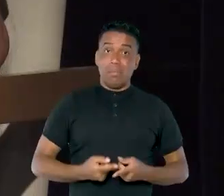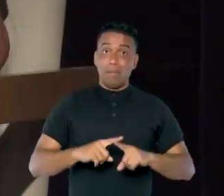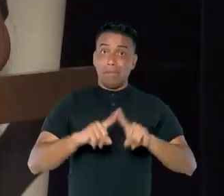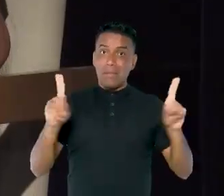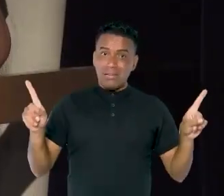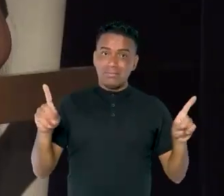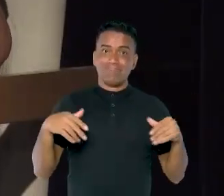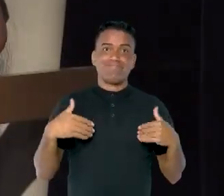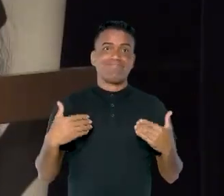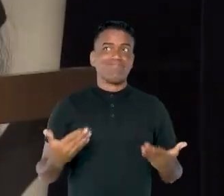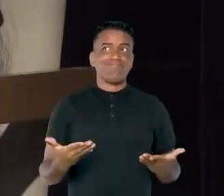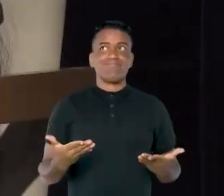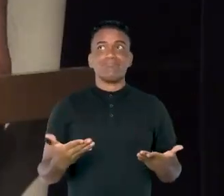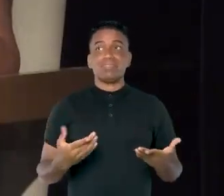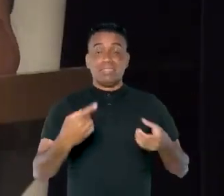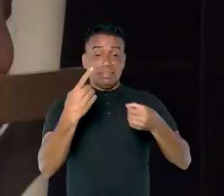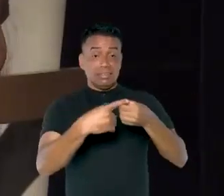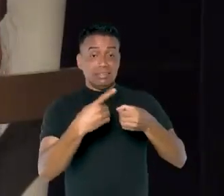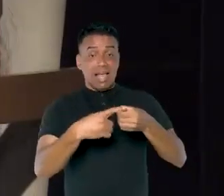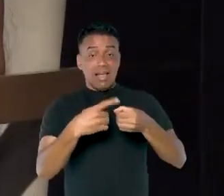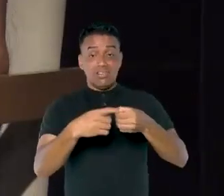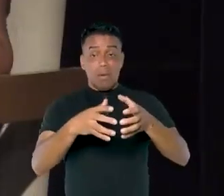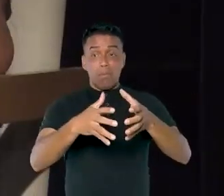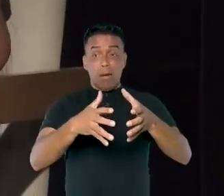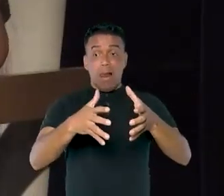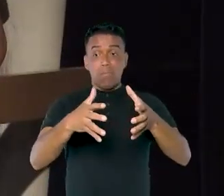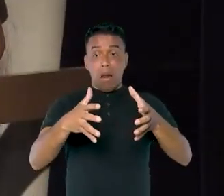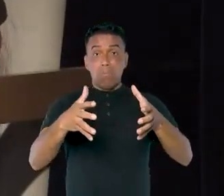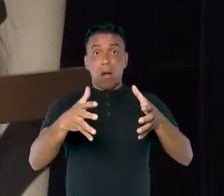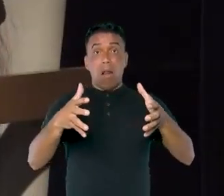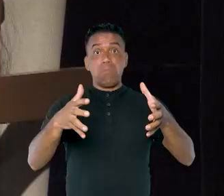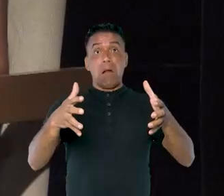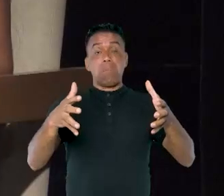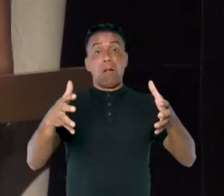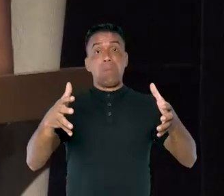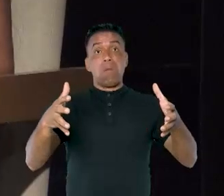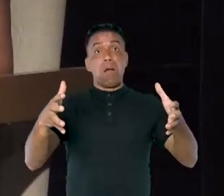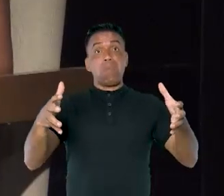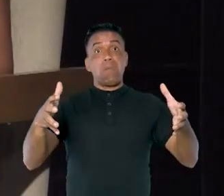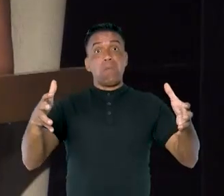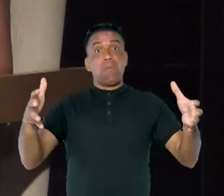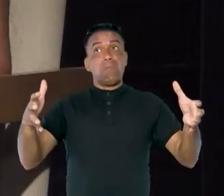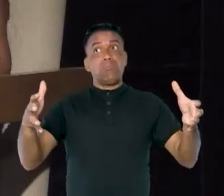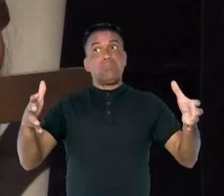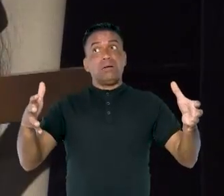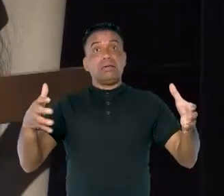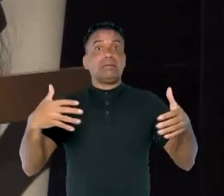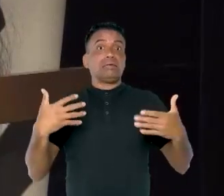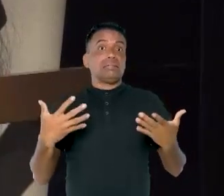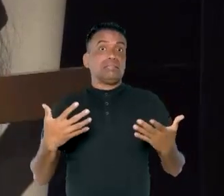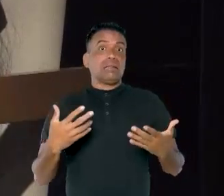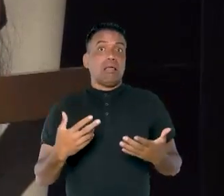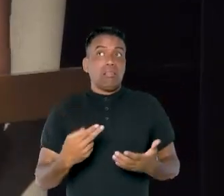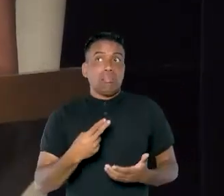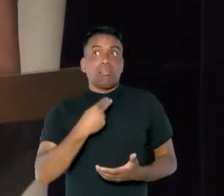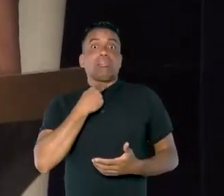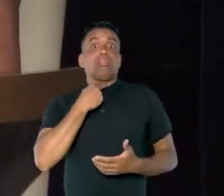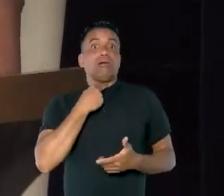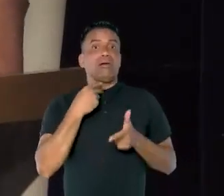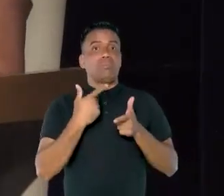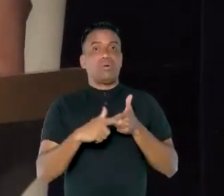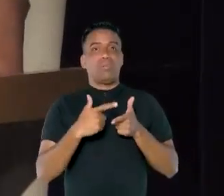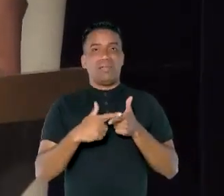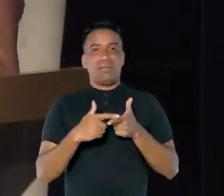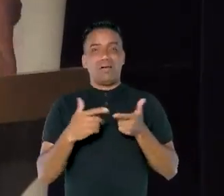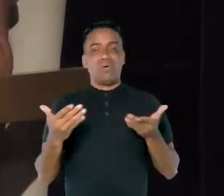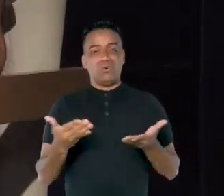aí, né, a cidade vai crescendo, né, então a gente acaba ficando nesse problema que hoje a